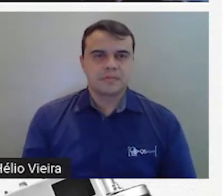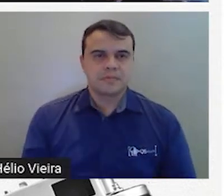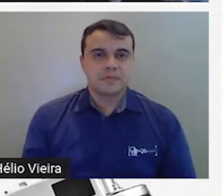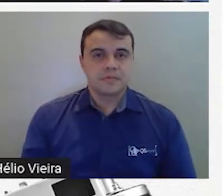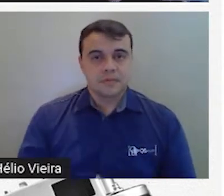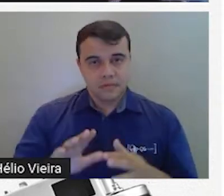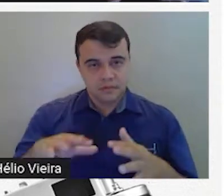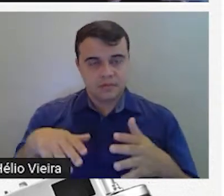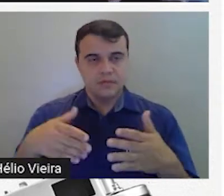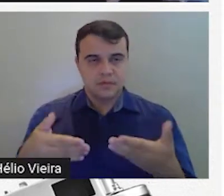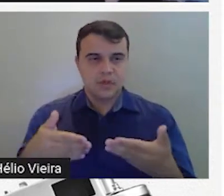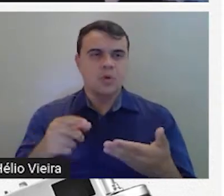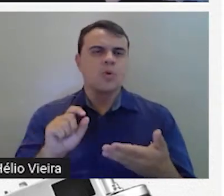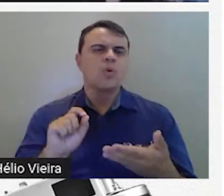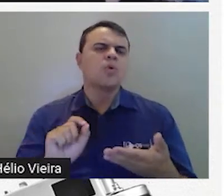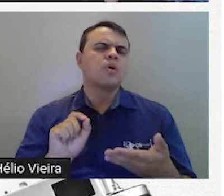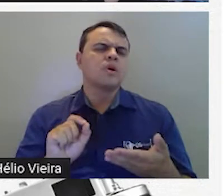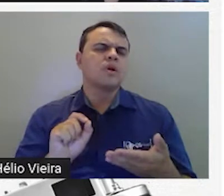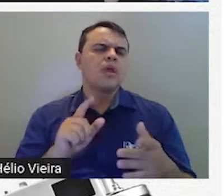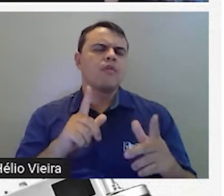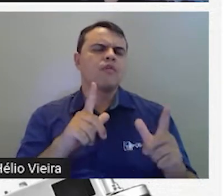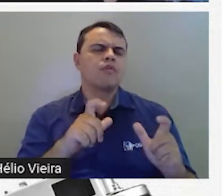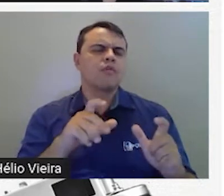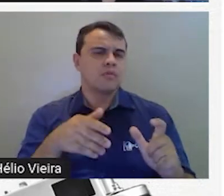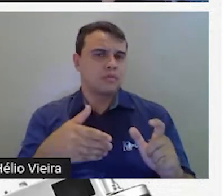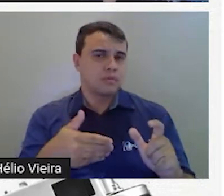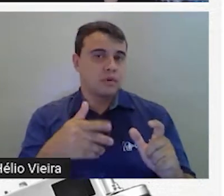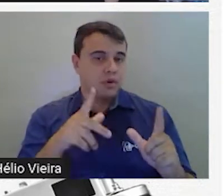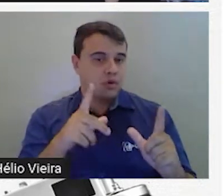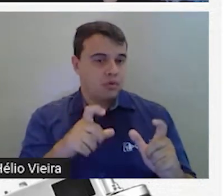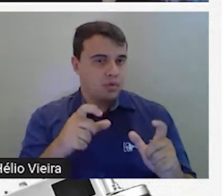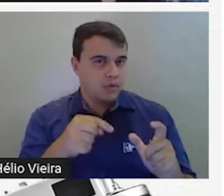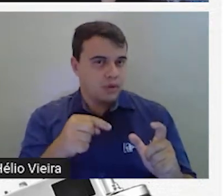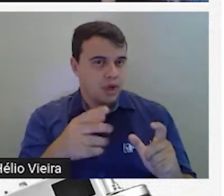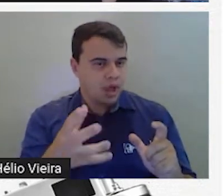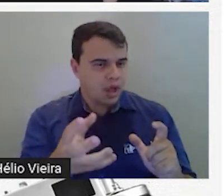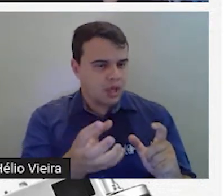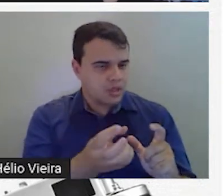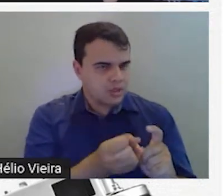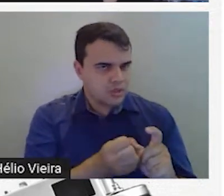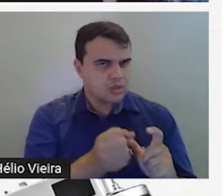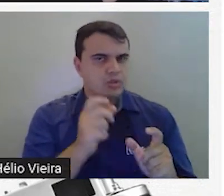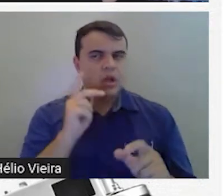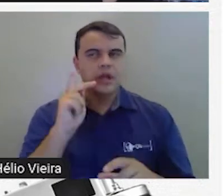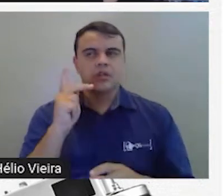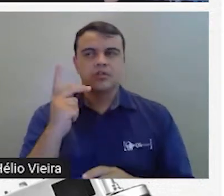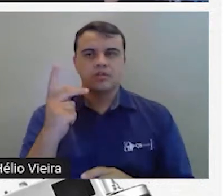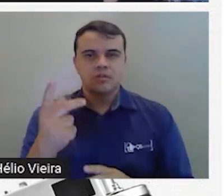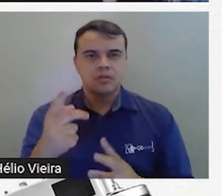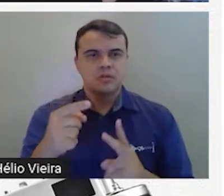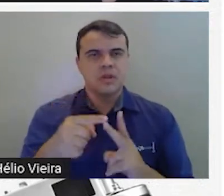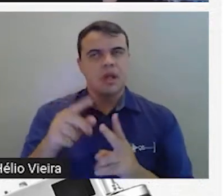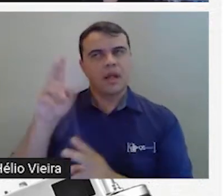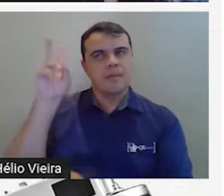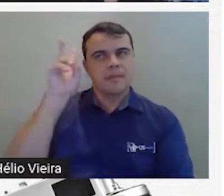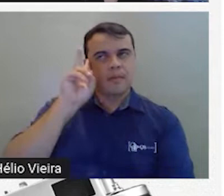Bom, então o que é fotografia, né? Fotografia é registro, é história, é